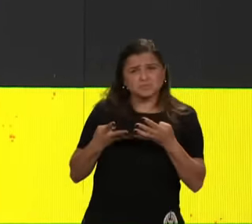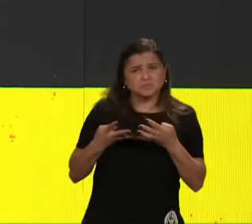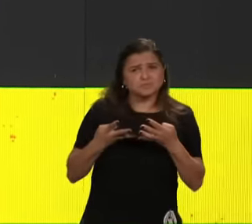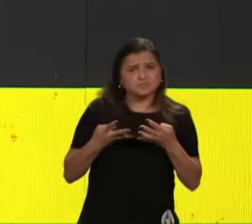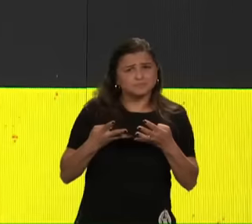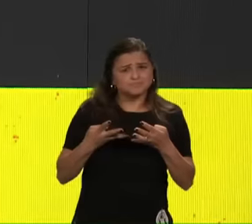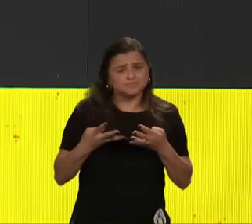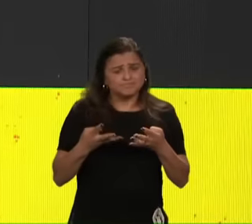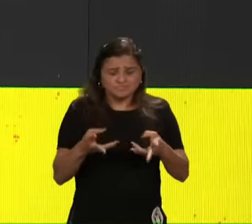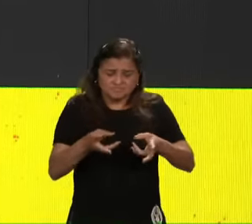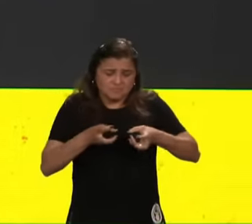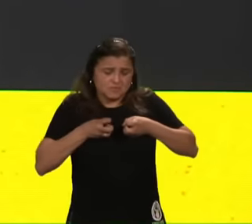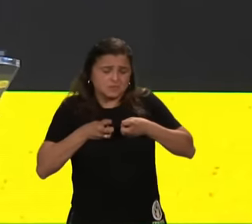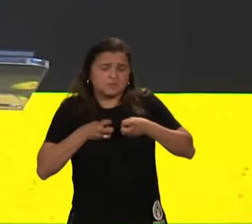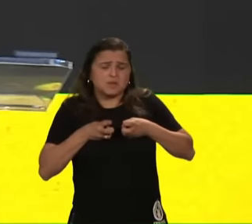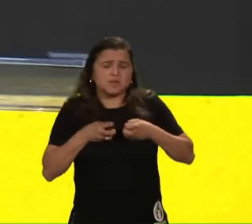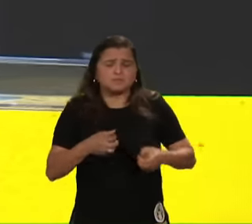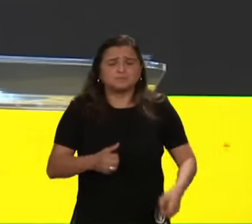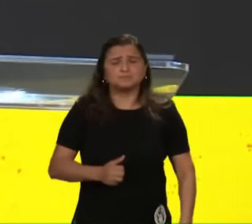caíram sobre mim.